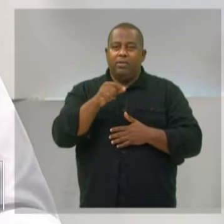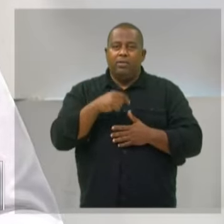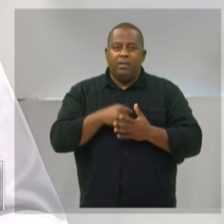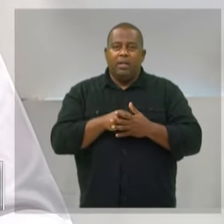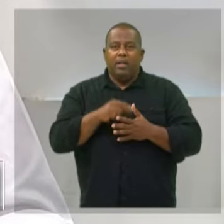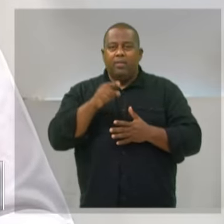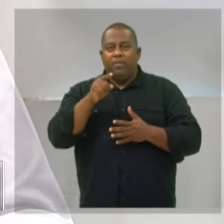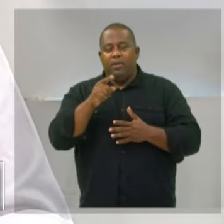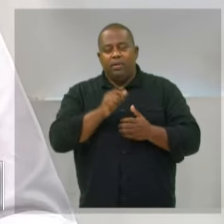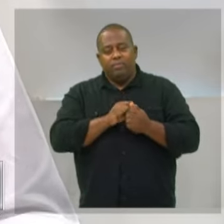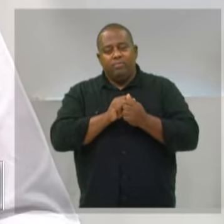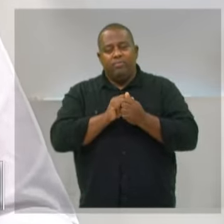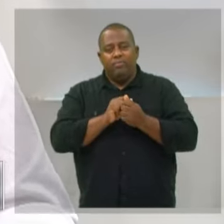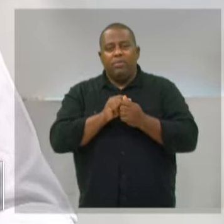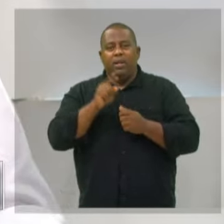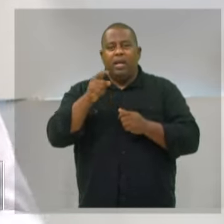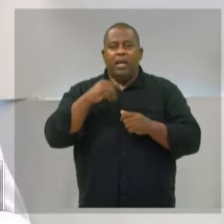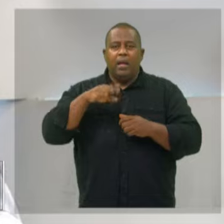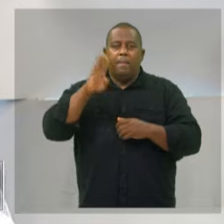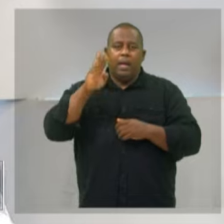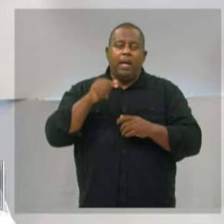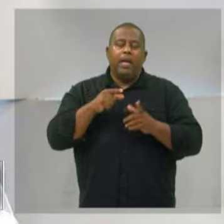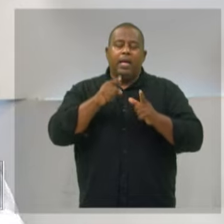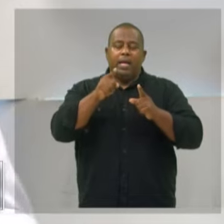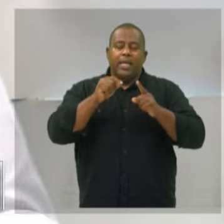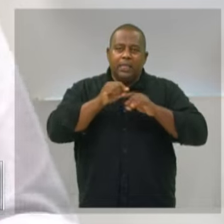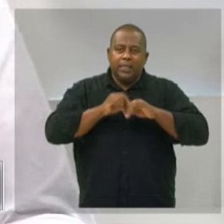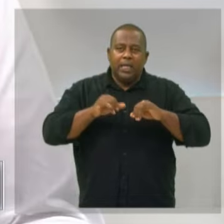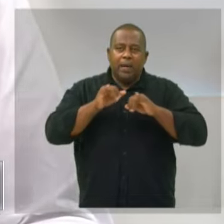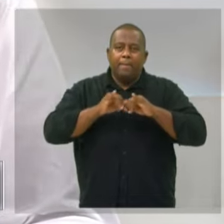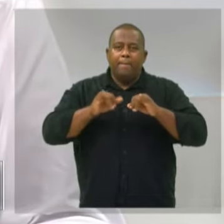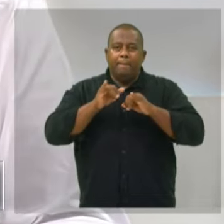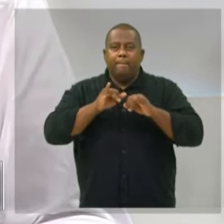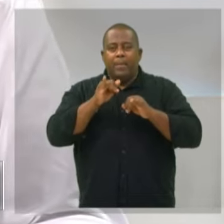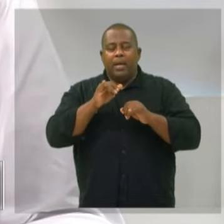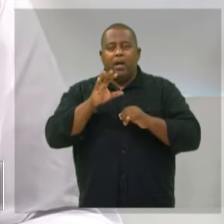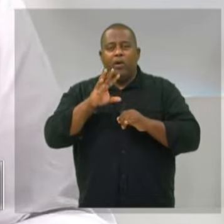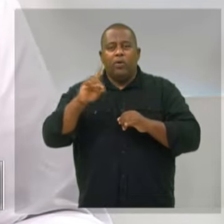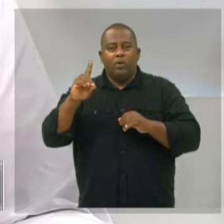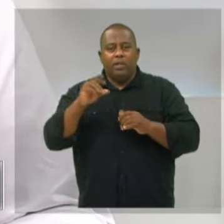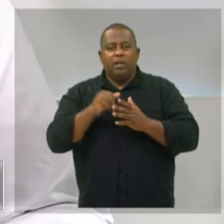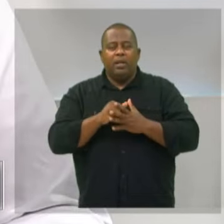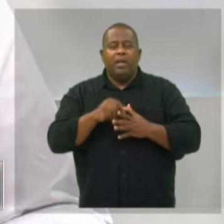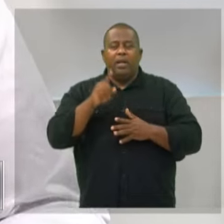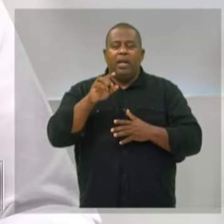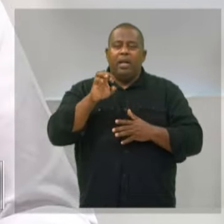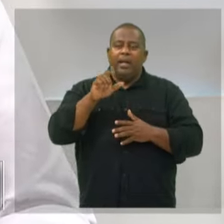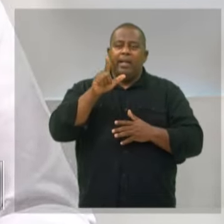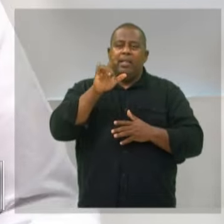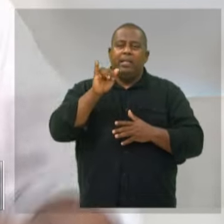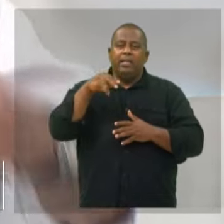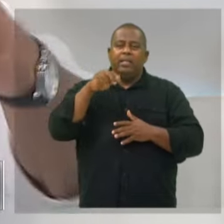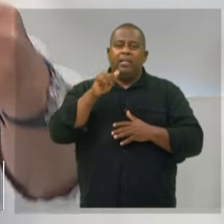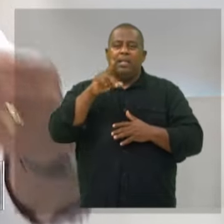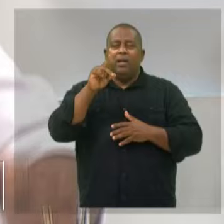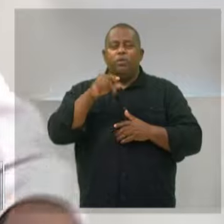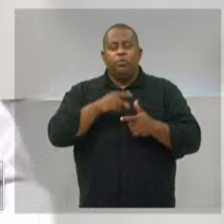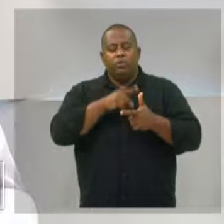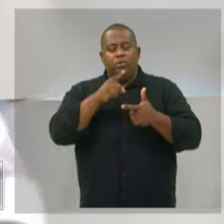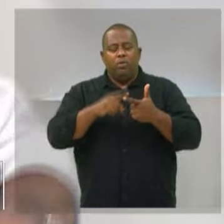Elinaldo na campanha mas ele coordena sua campanha Elinaldo Flávio Matos é um Elinaldo de novo com a